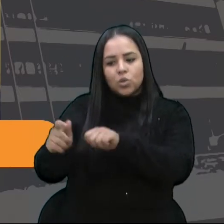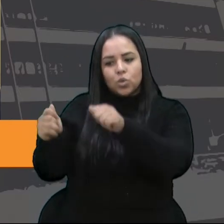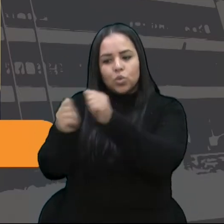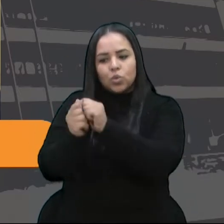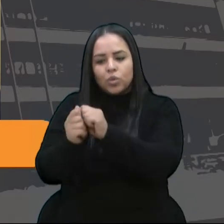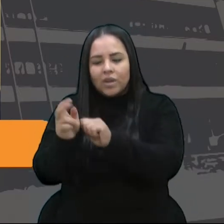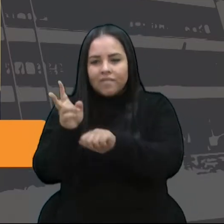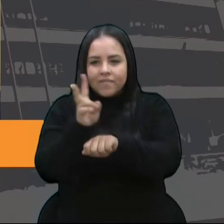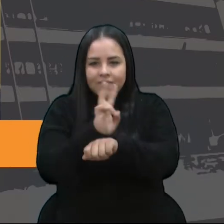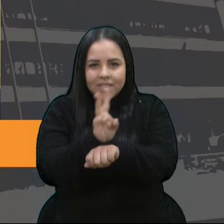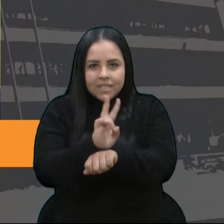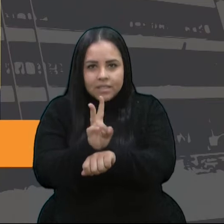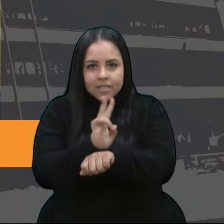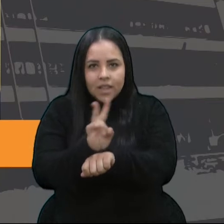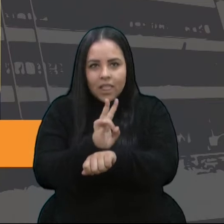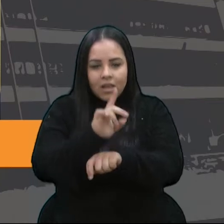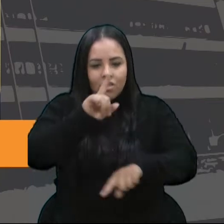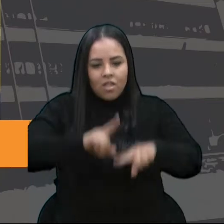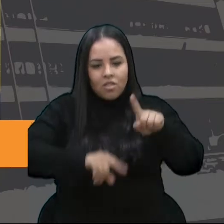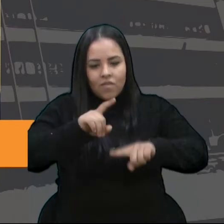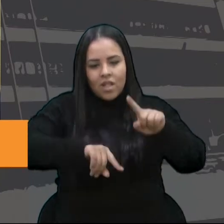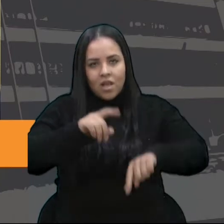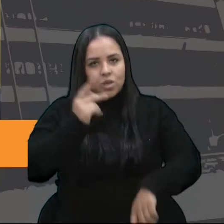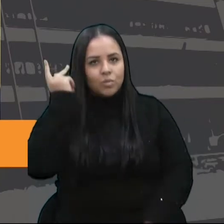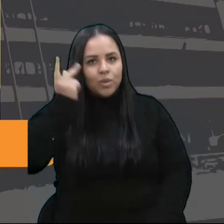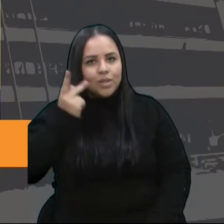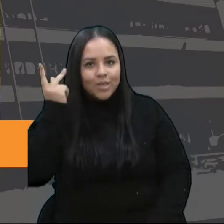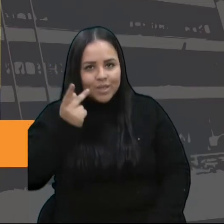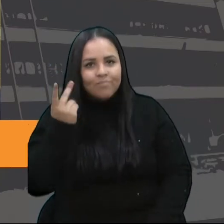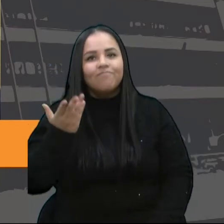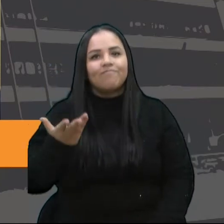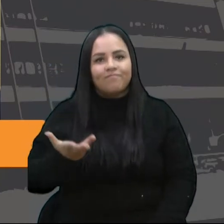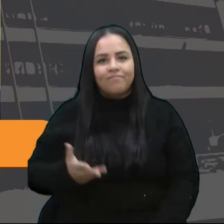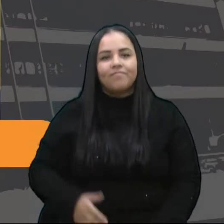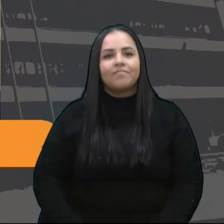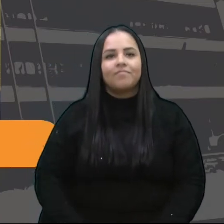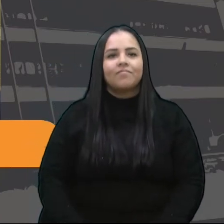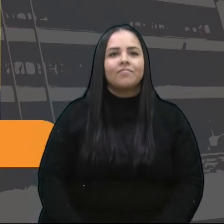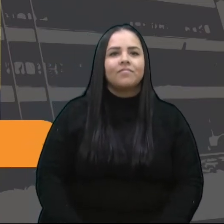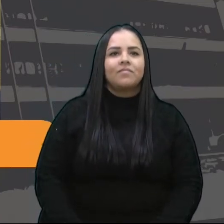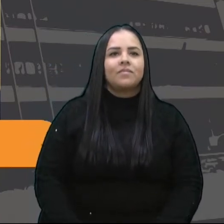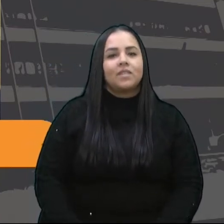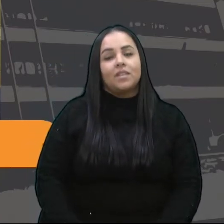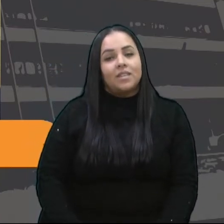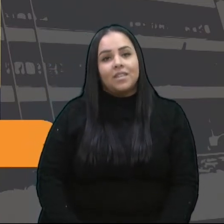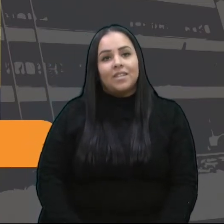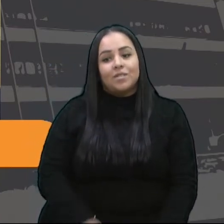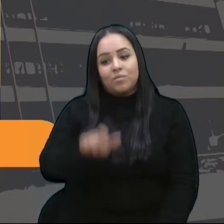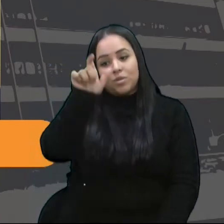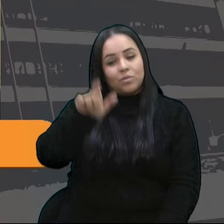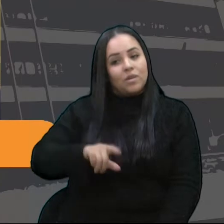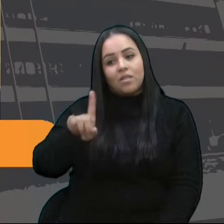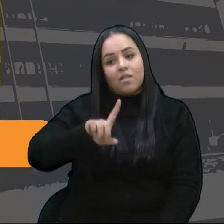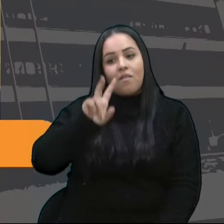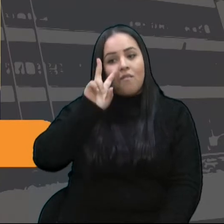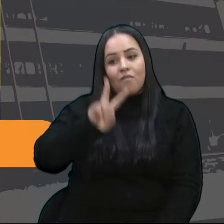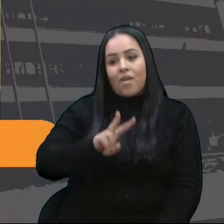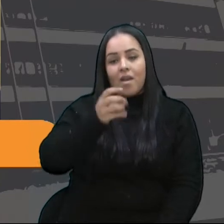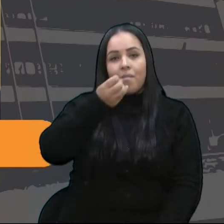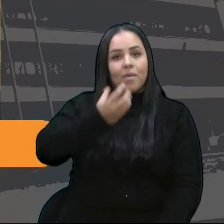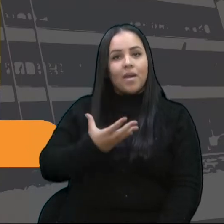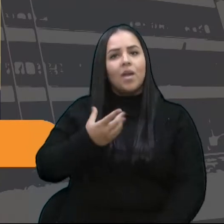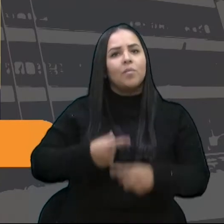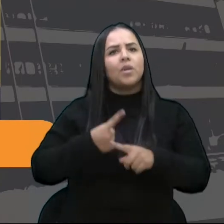o exercício da atividade política. E isso, normalmente, não é bem visto. Então, o que nós temos assistido hoje em